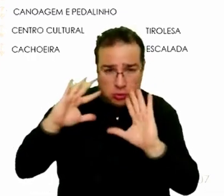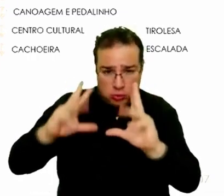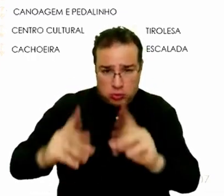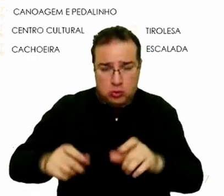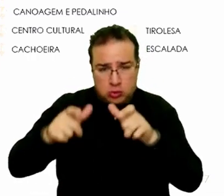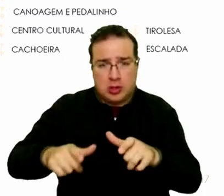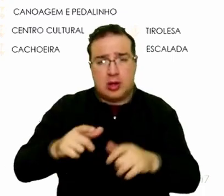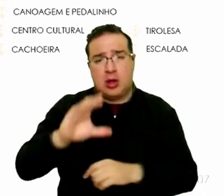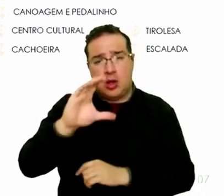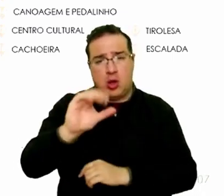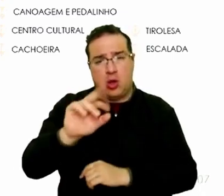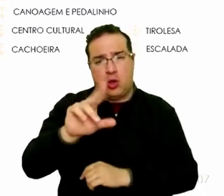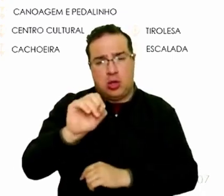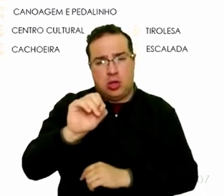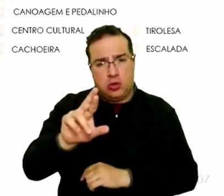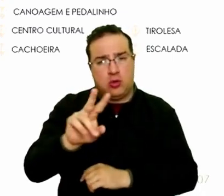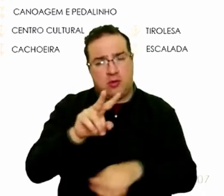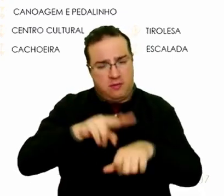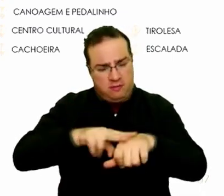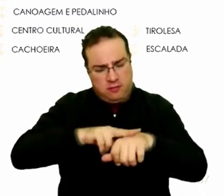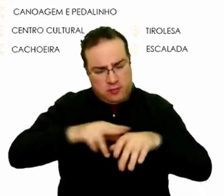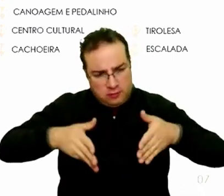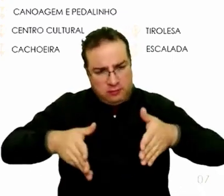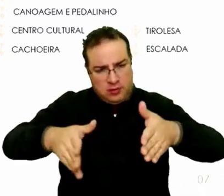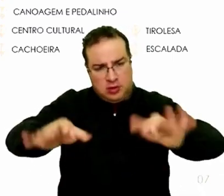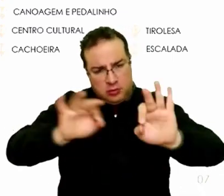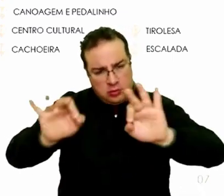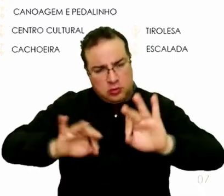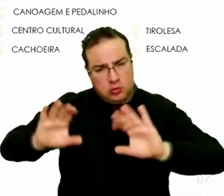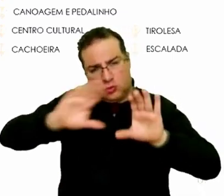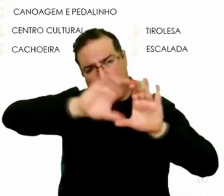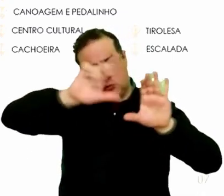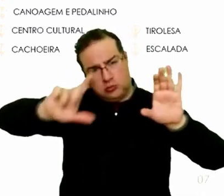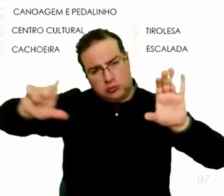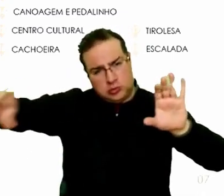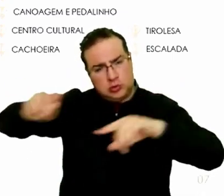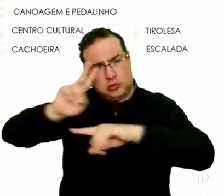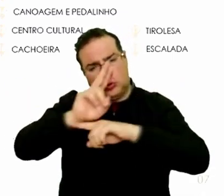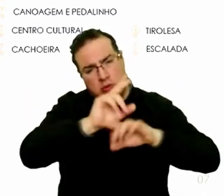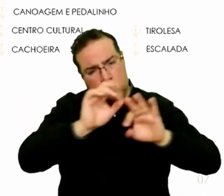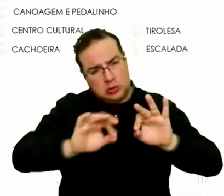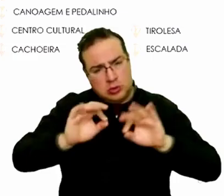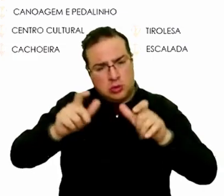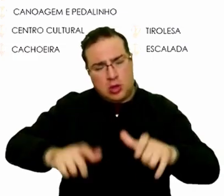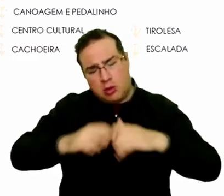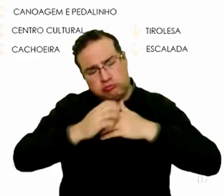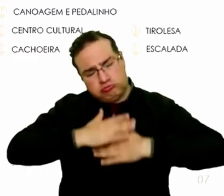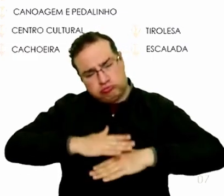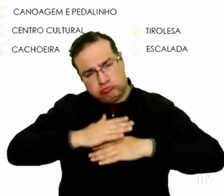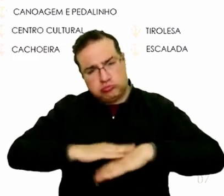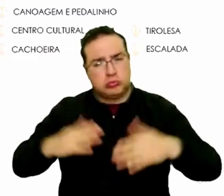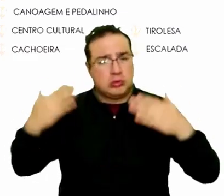esse corredor verde. Então, foram propostas atividades ao longo de todo esse corredor, de forma que todos os parques tenham ali espaços de lazer,